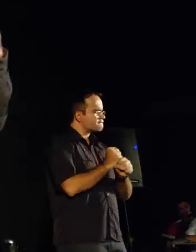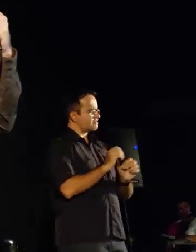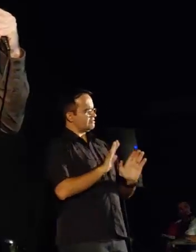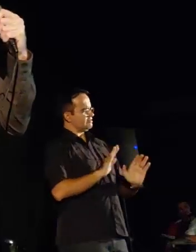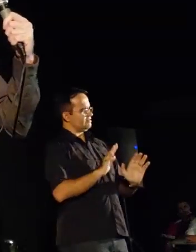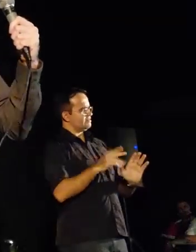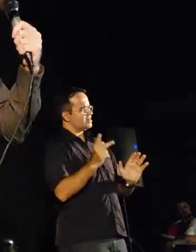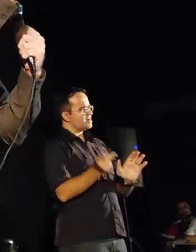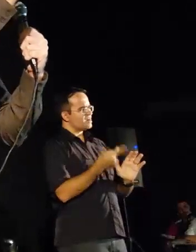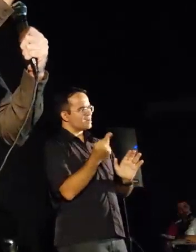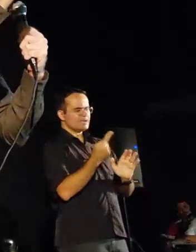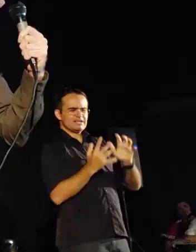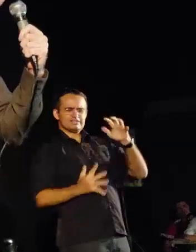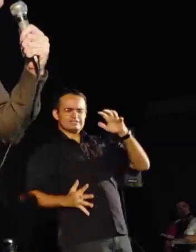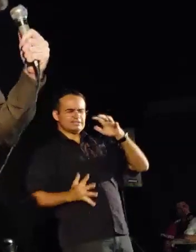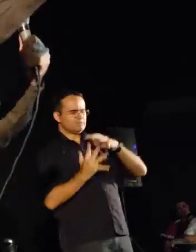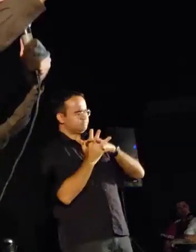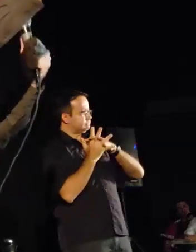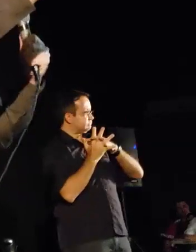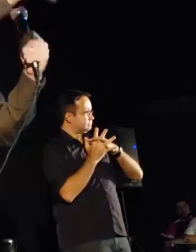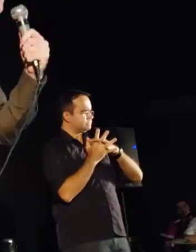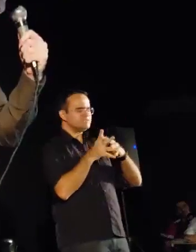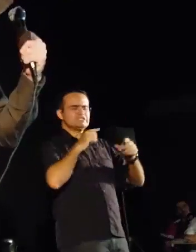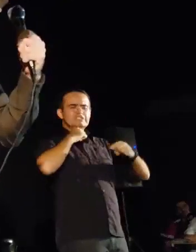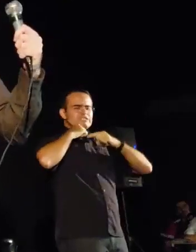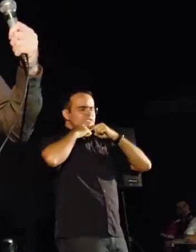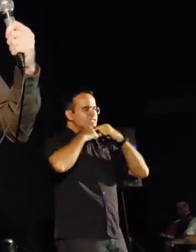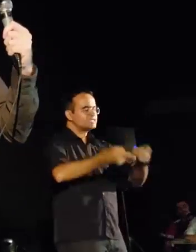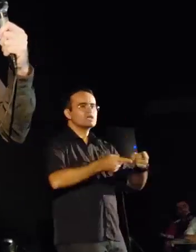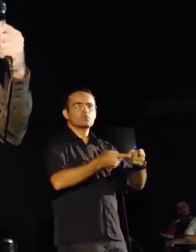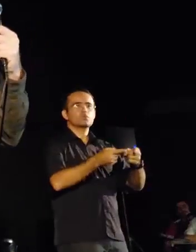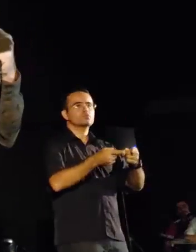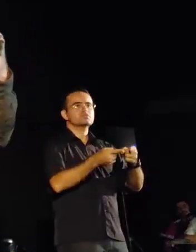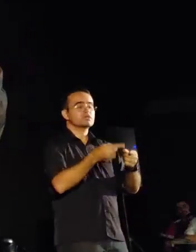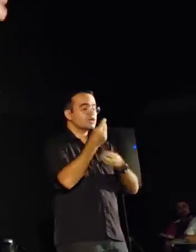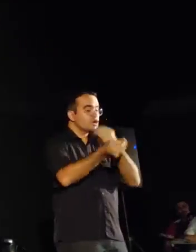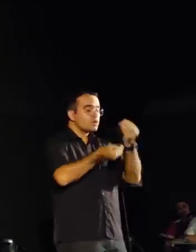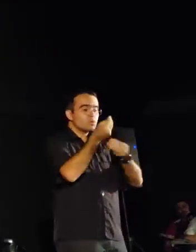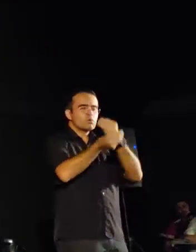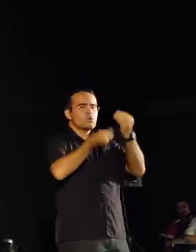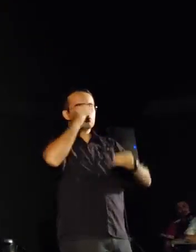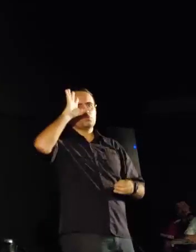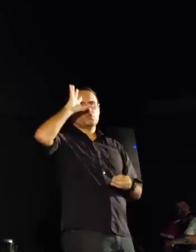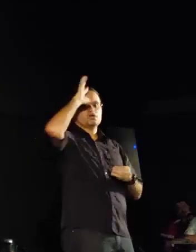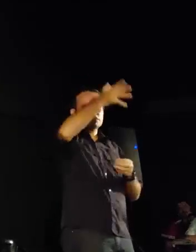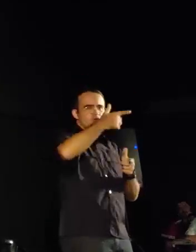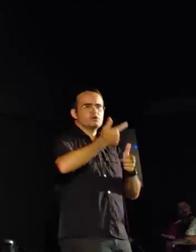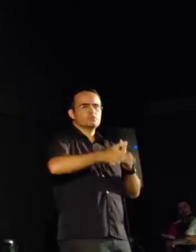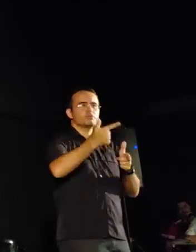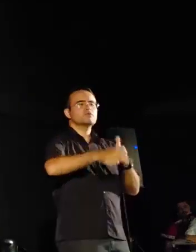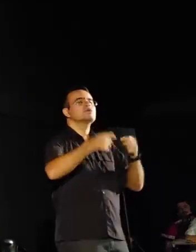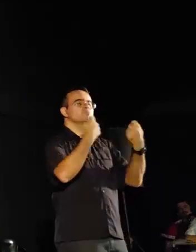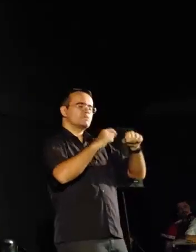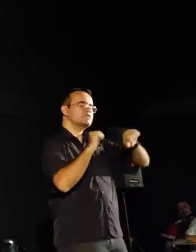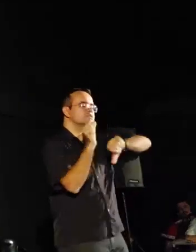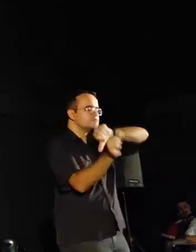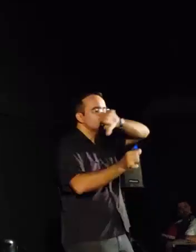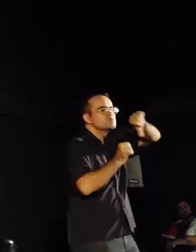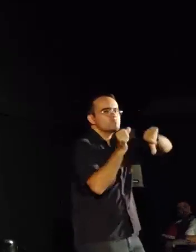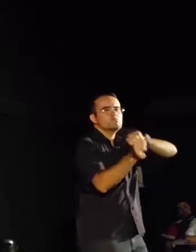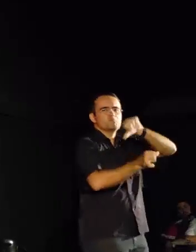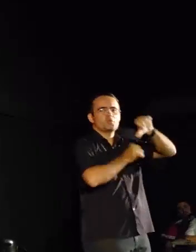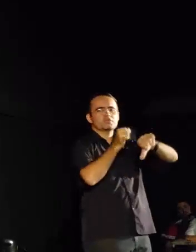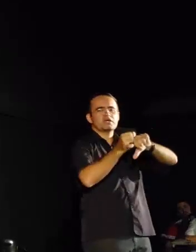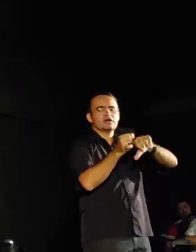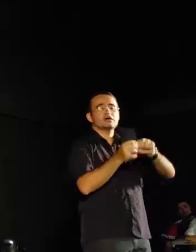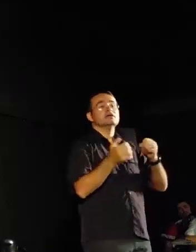tinha chegado no teto, tinha batido. De lá não tinha mais como, a não ser por uma ruptura. A não ser